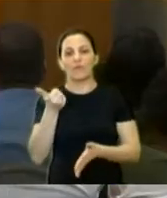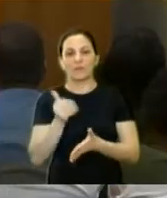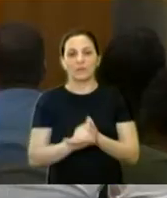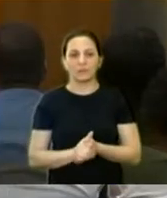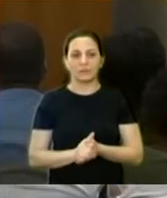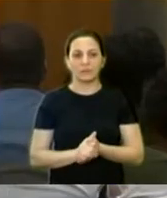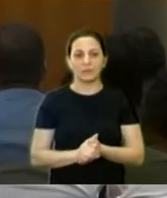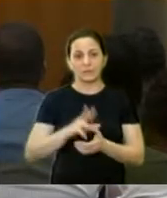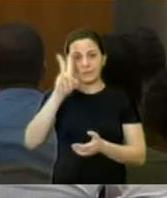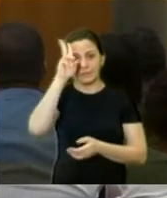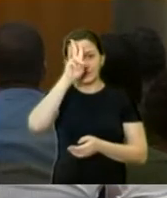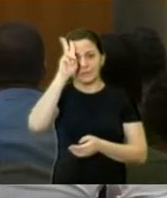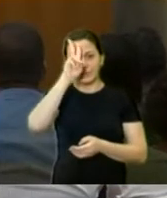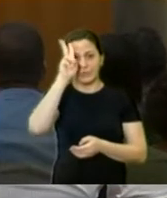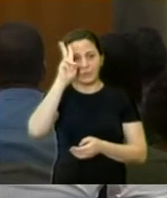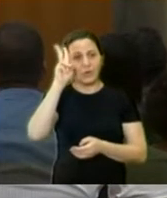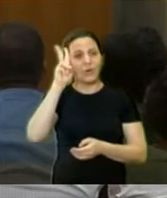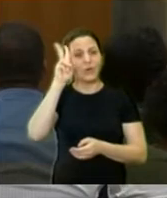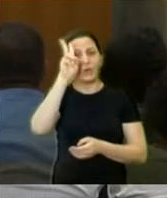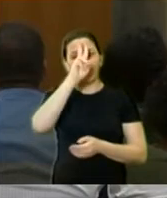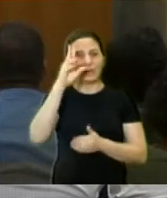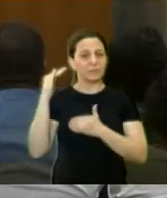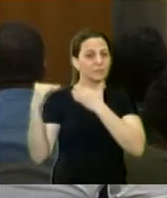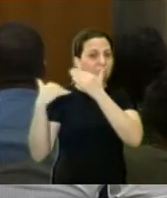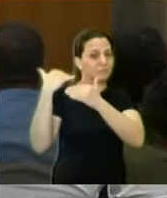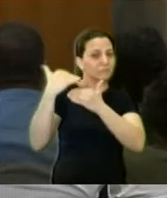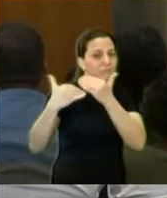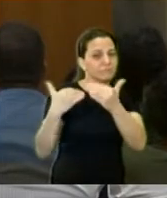Coisas da história, coisas da vida humana.